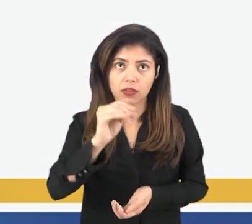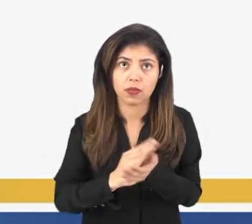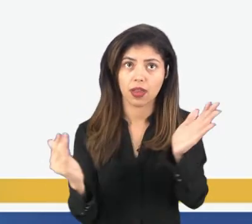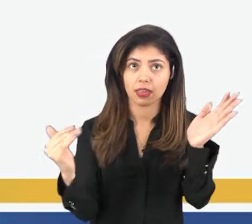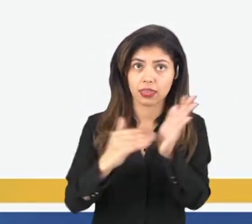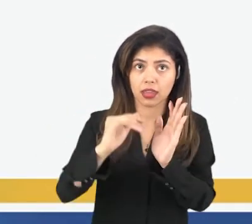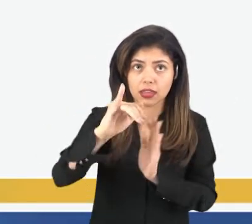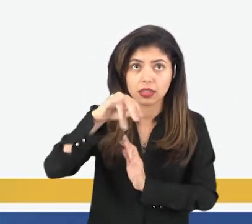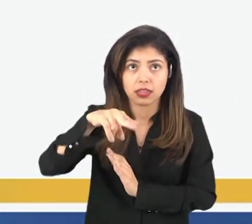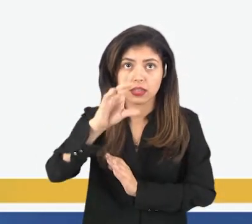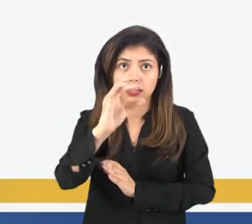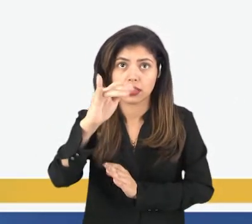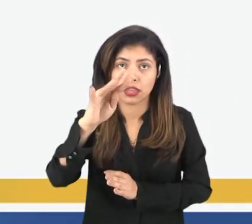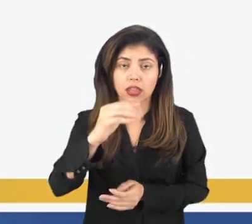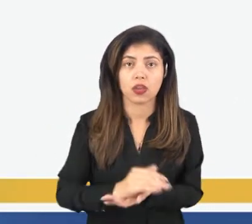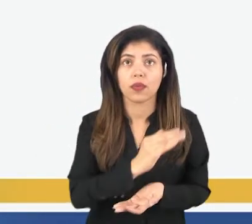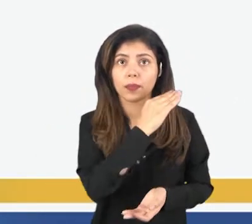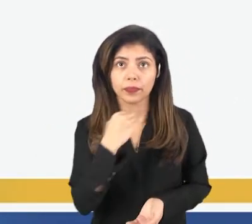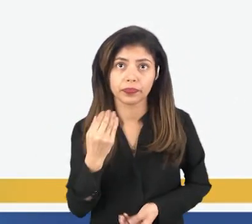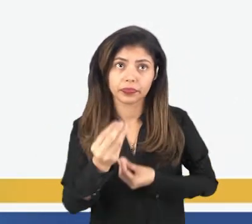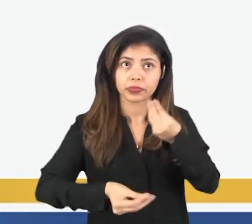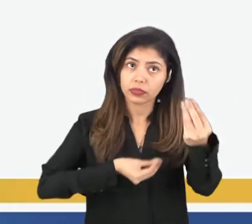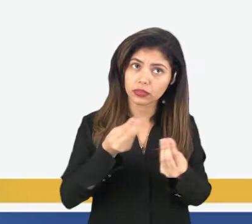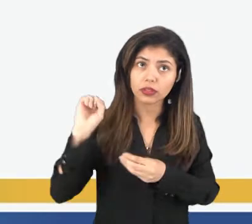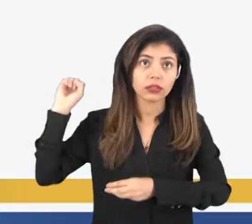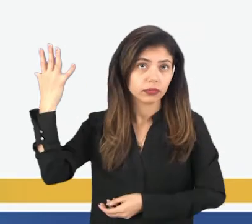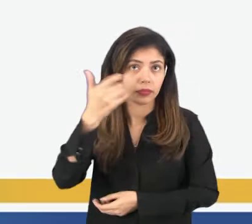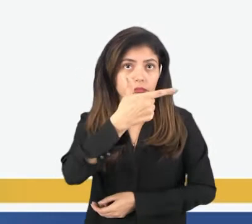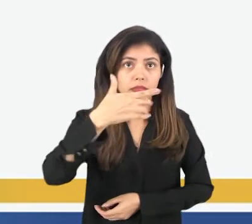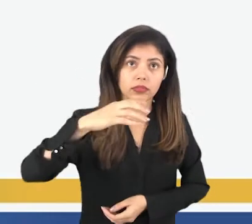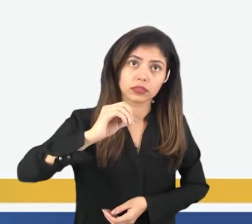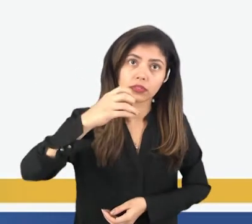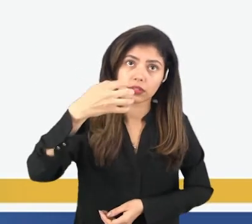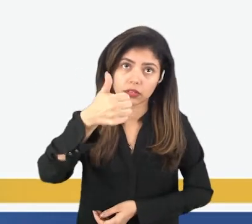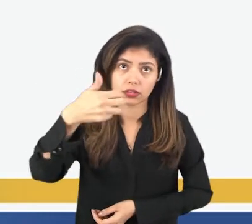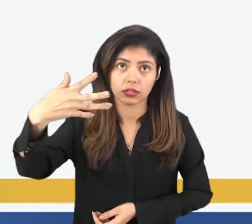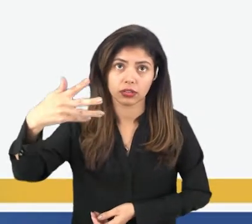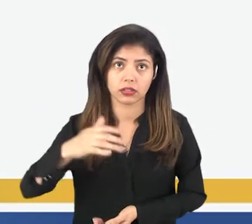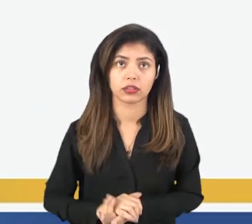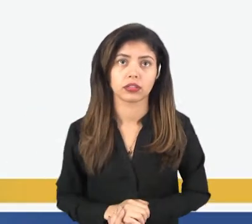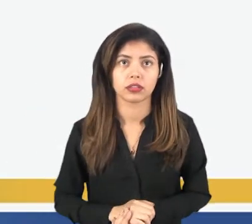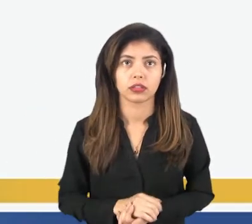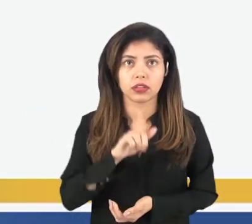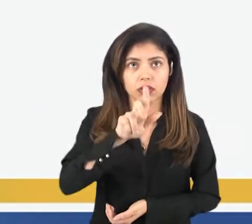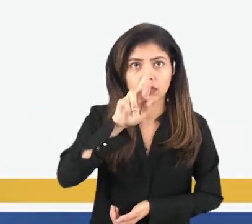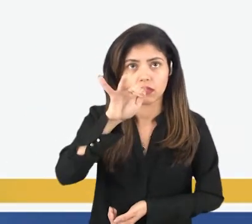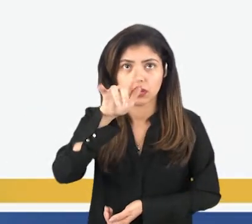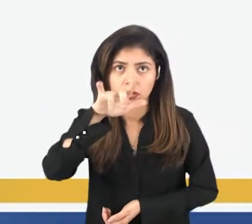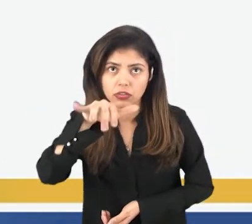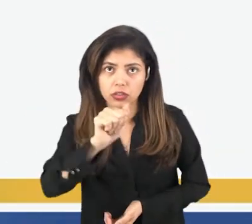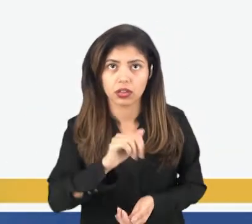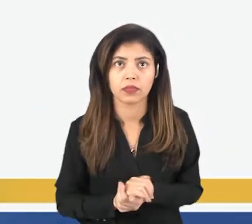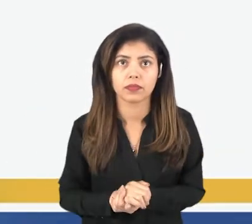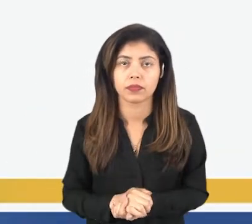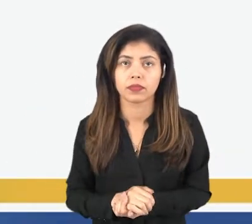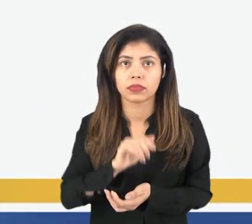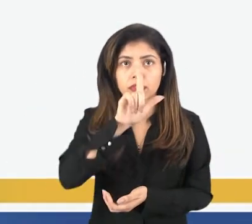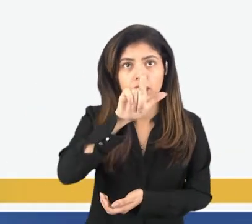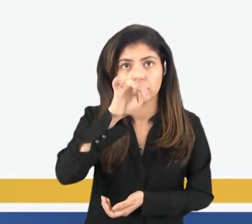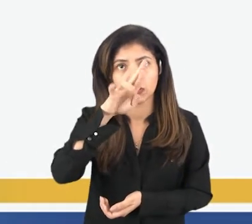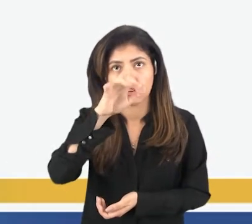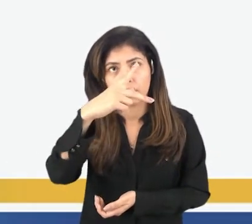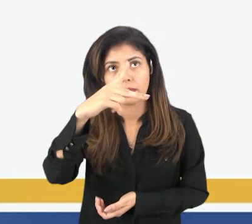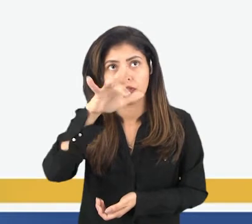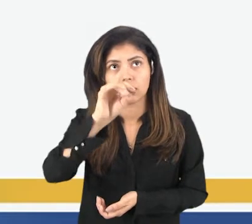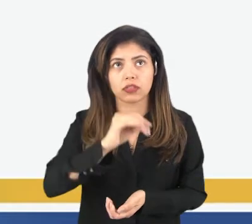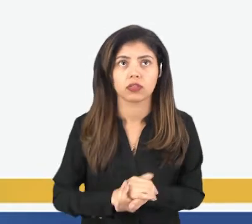até incitação a homicídio, como o caso que aconteceu em 2014 no Guarujá, no litoral paulista,